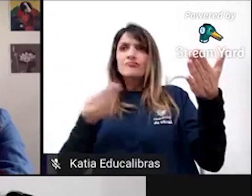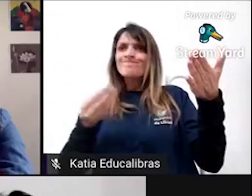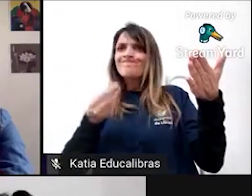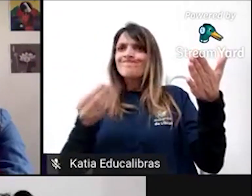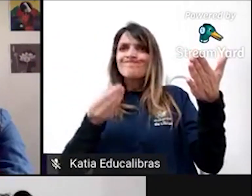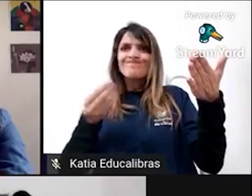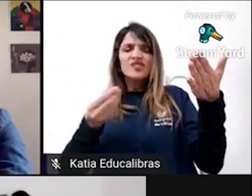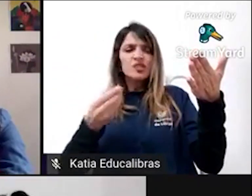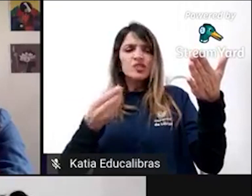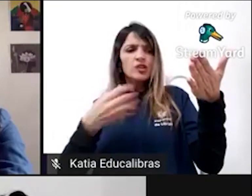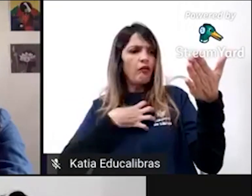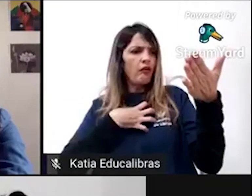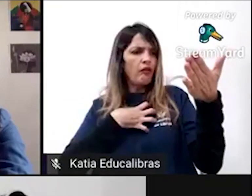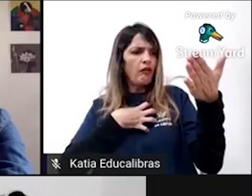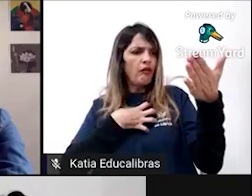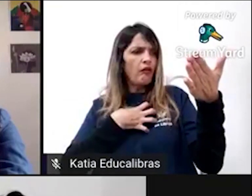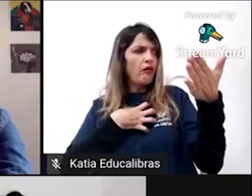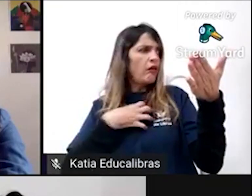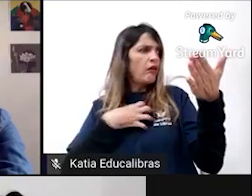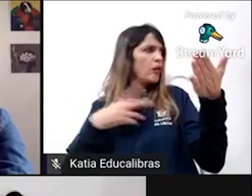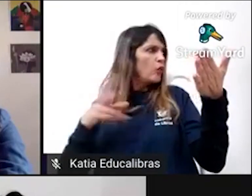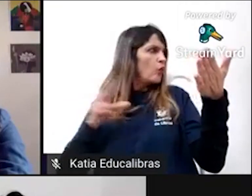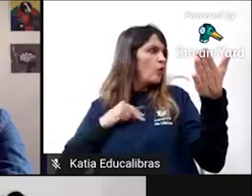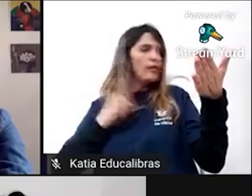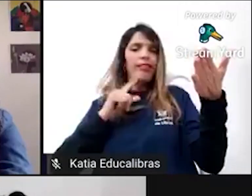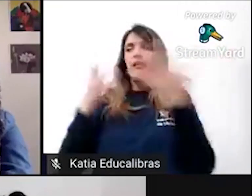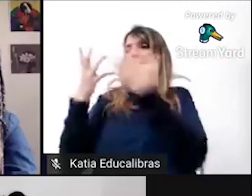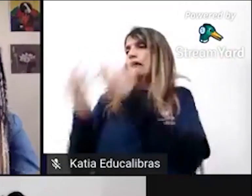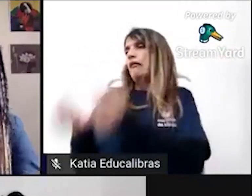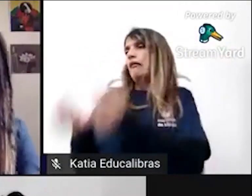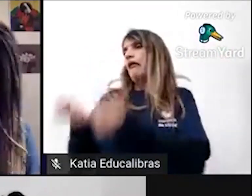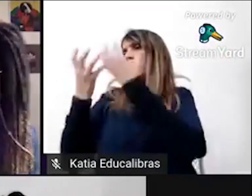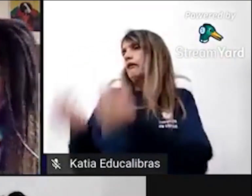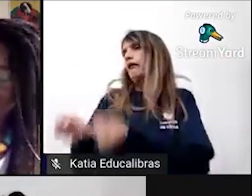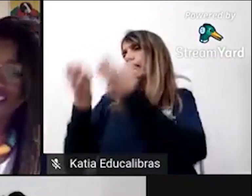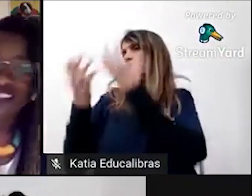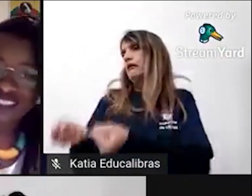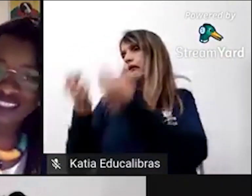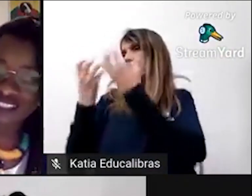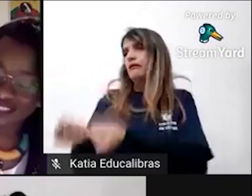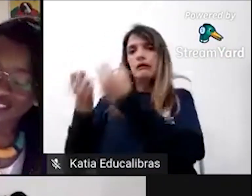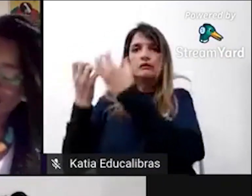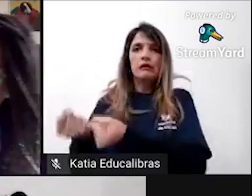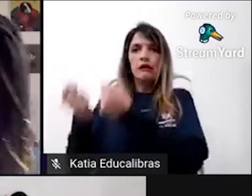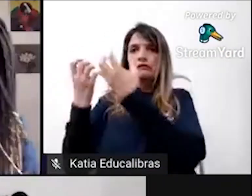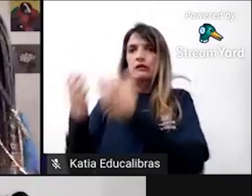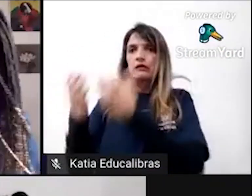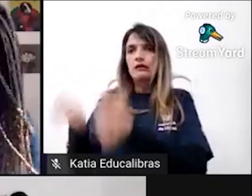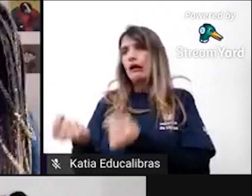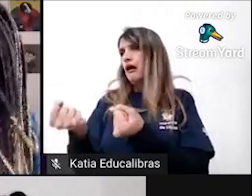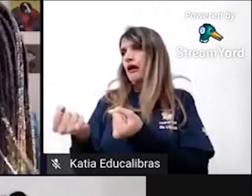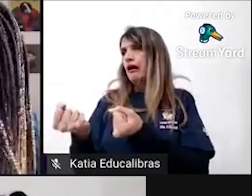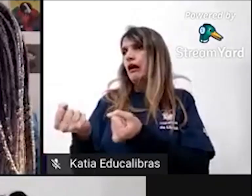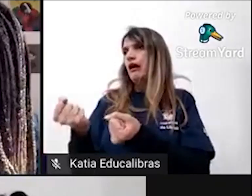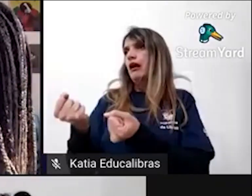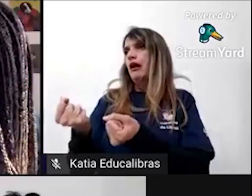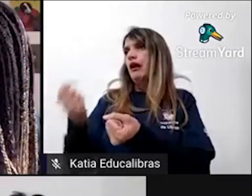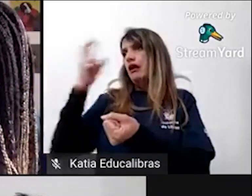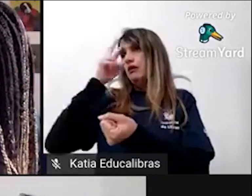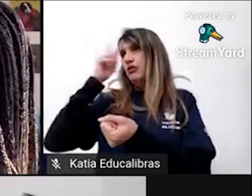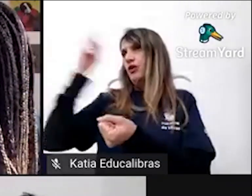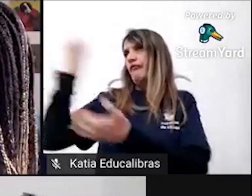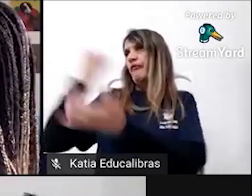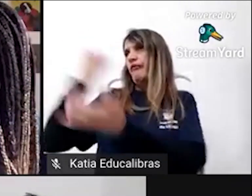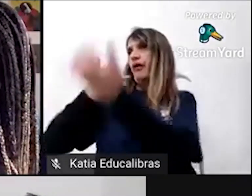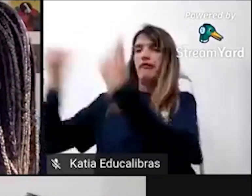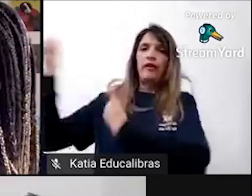sentir um sabor diferente. Não ficar tomando a mesma sopa sempre, a sopa do hospital, né? Sem tempero, sem nada. E a gente passasse,